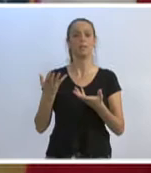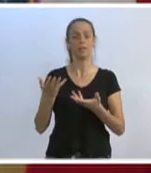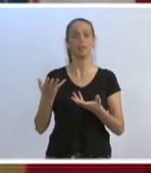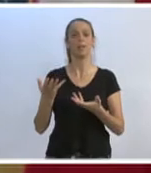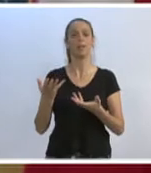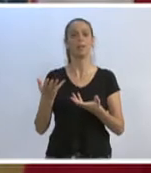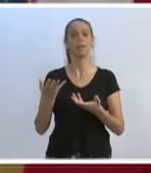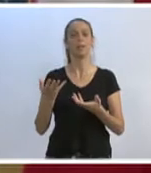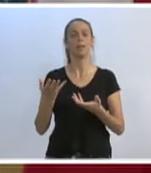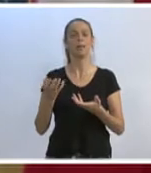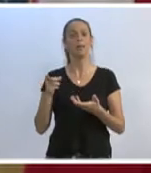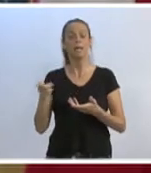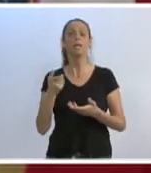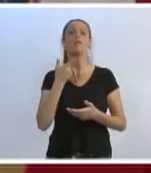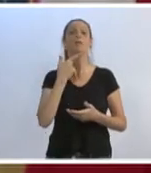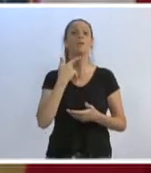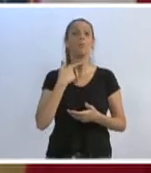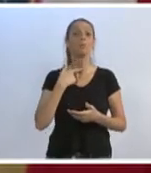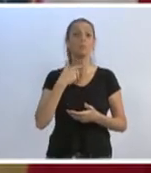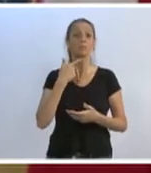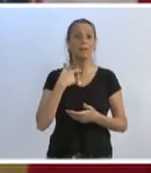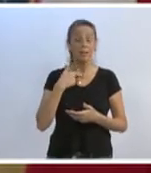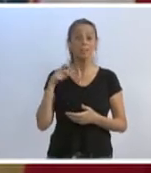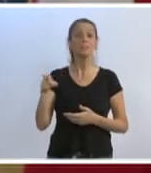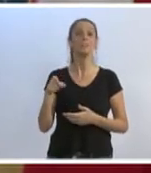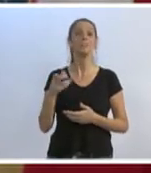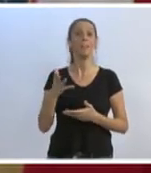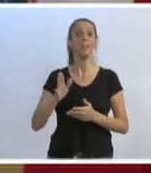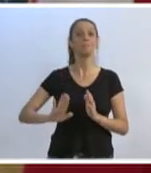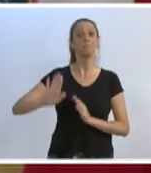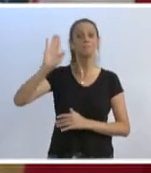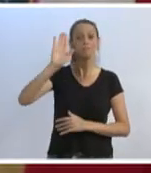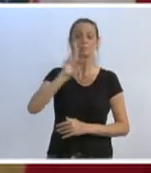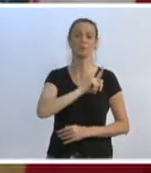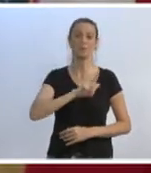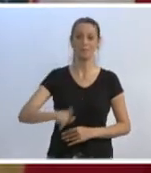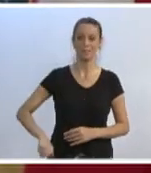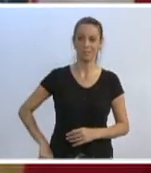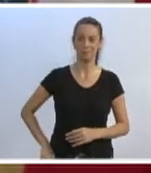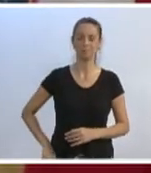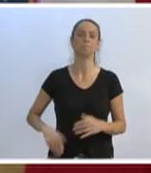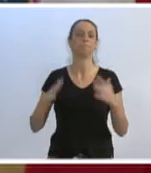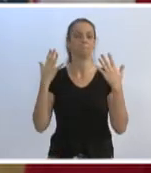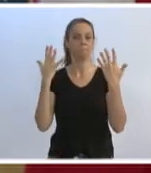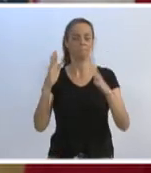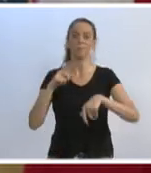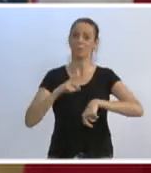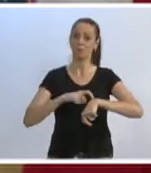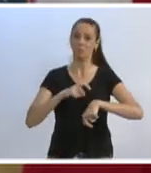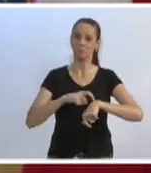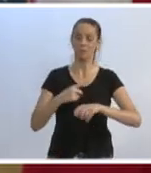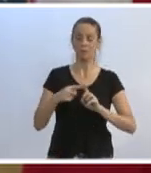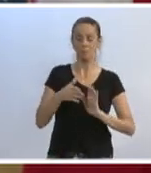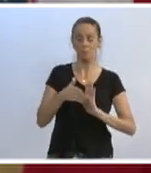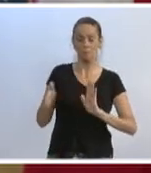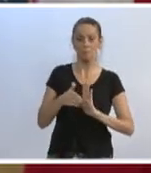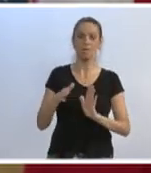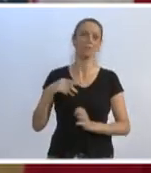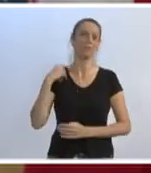governo do estado ou seja ser o governo do estado para amenizar o momento como esse que a política brasileira